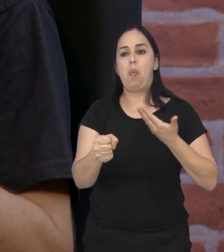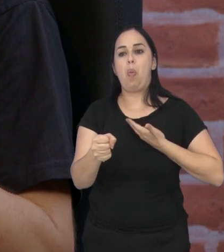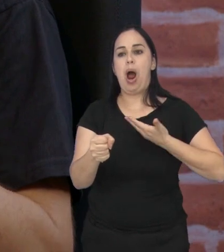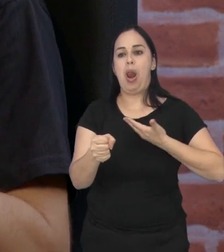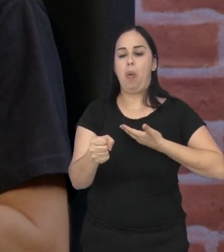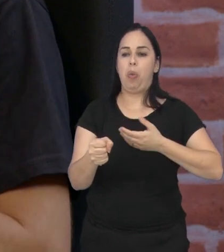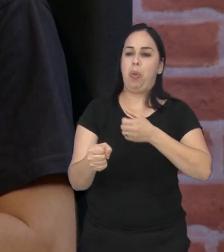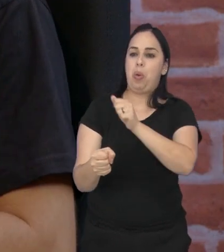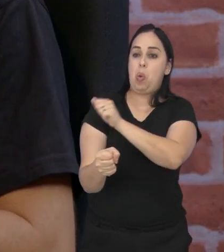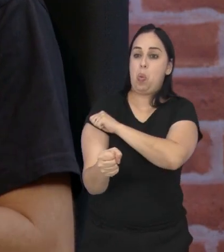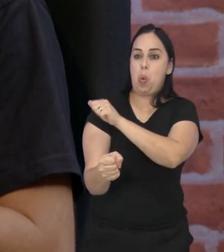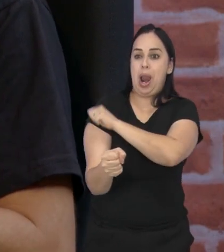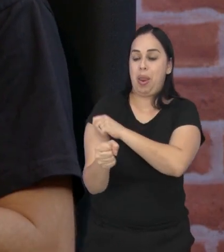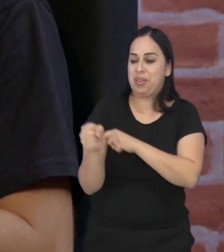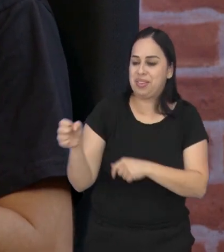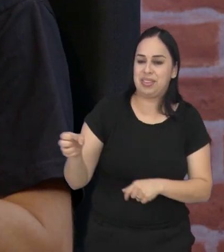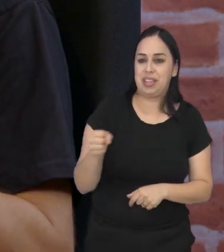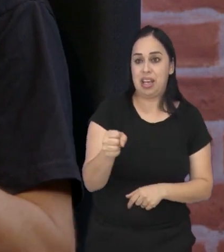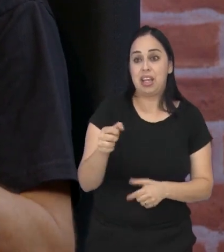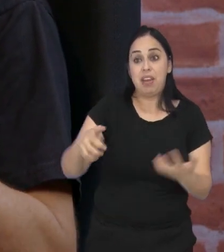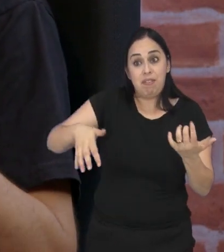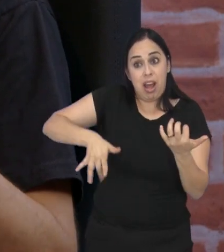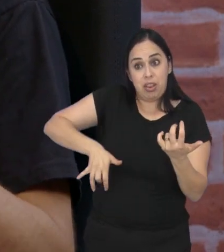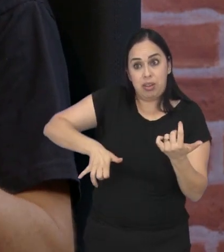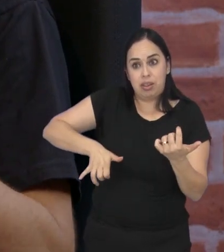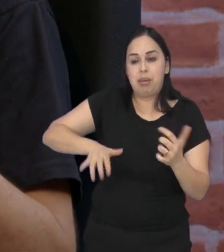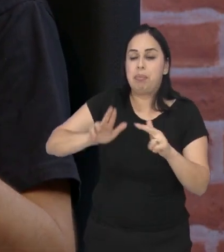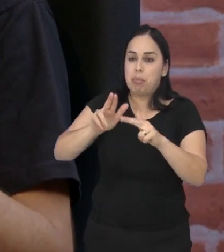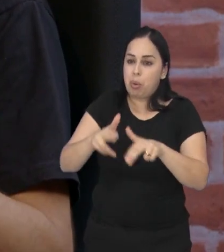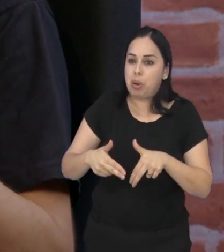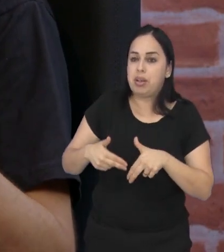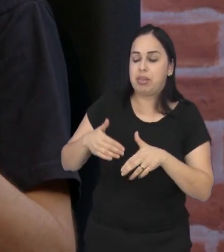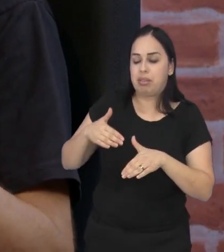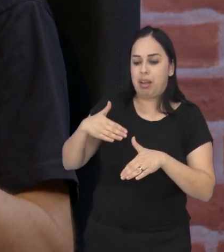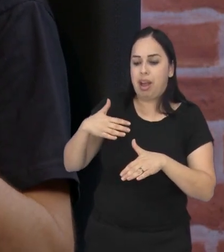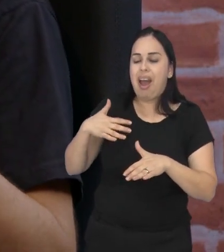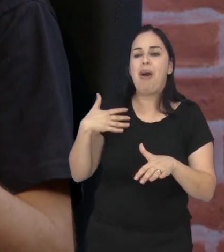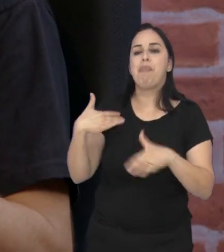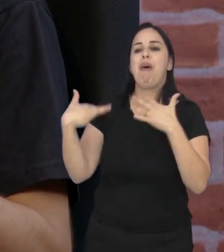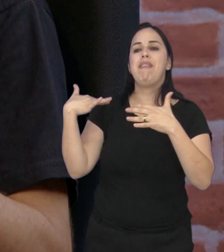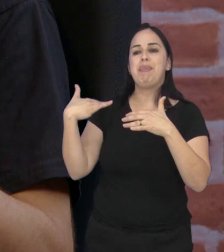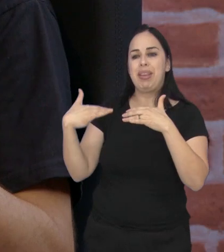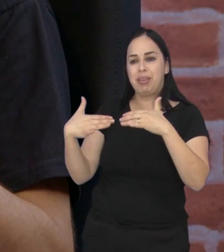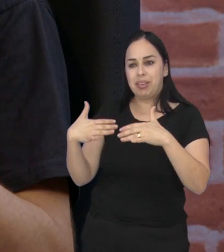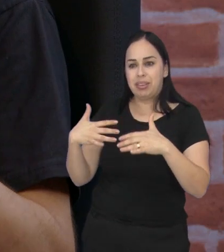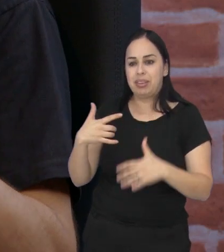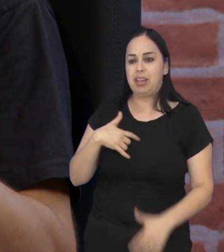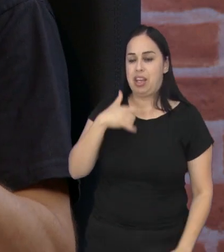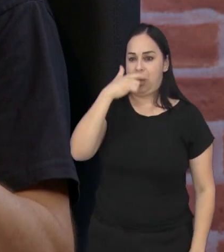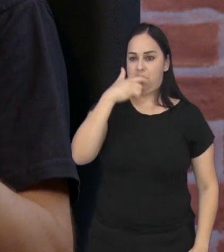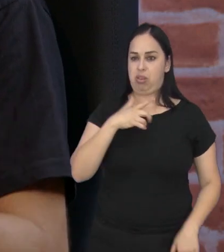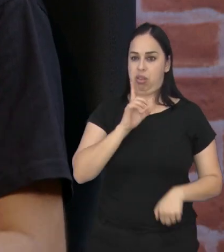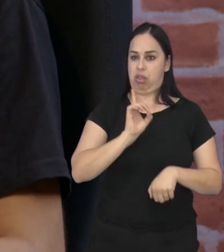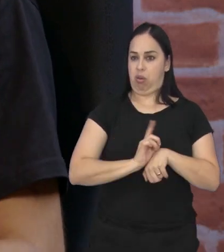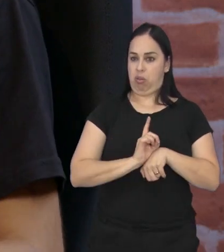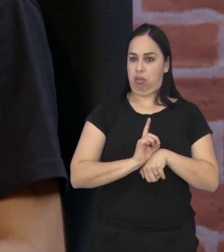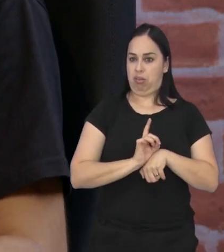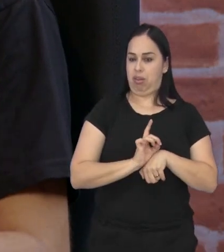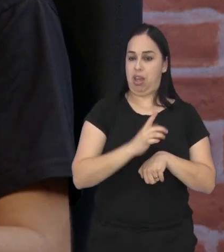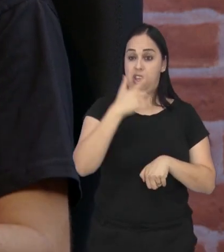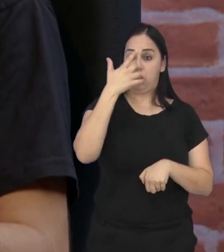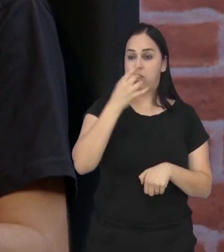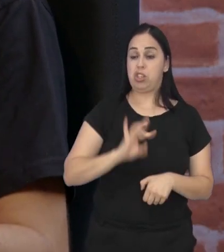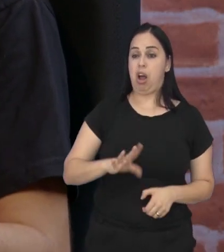amigo, um aluno lá no play. E assim, e é isso que faz a coisa andar. É isso que movimenta, né? Eu não sou o dono da